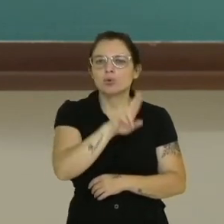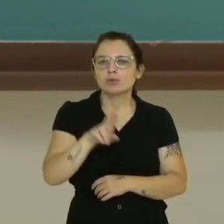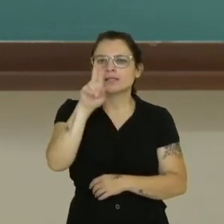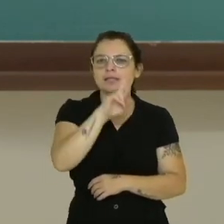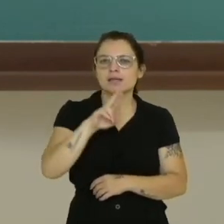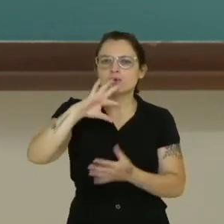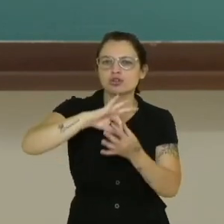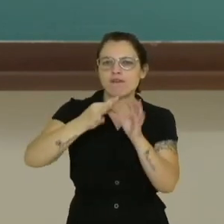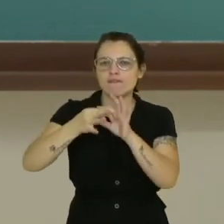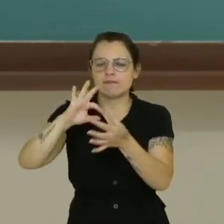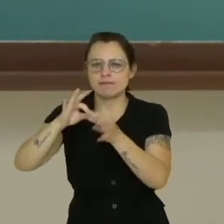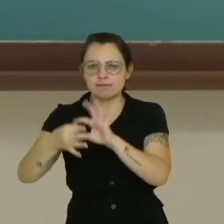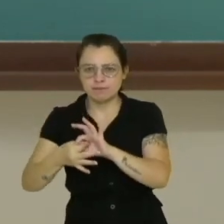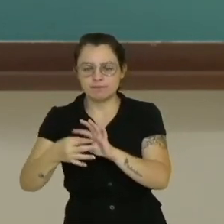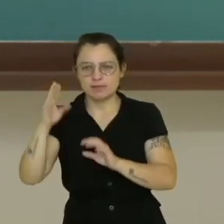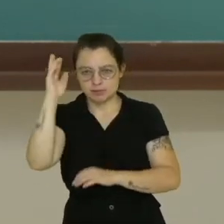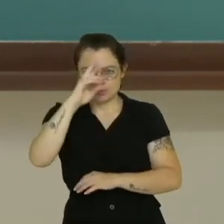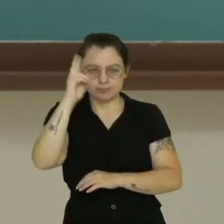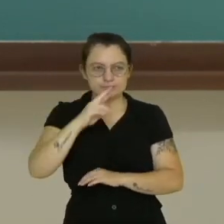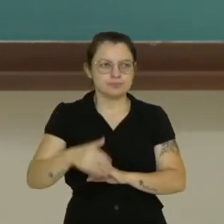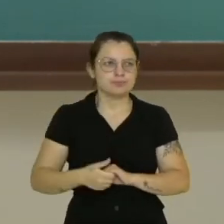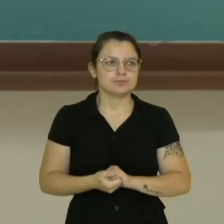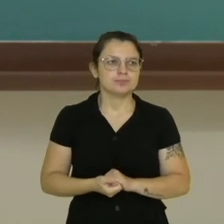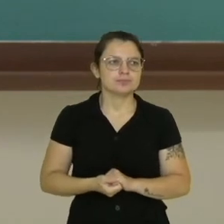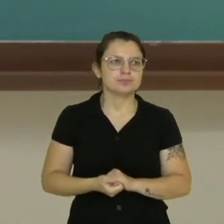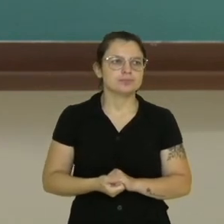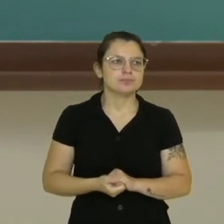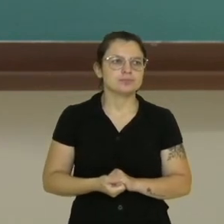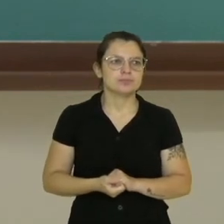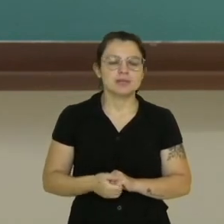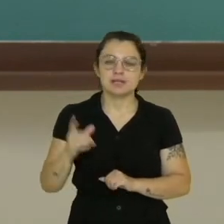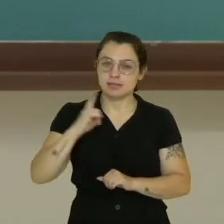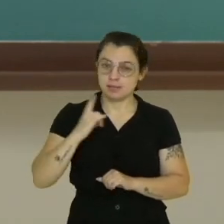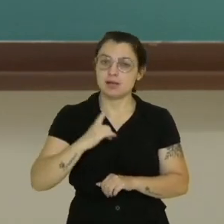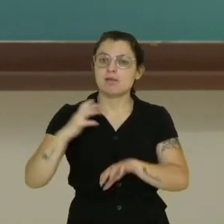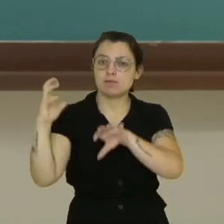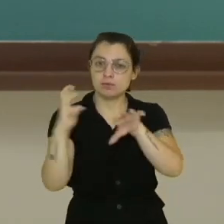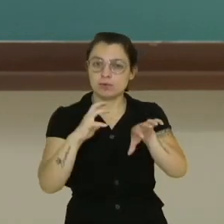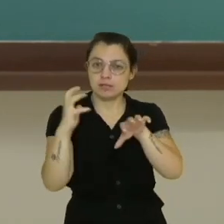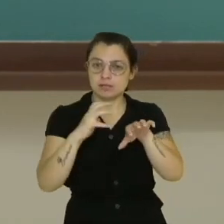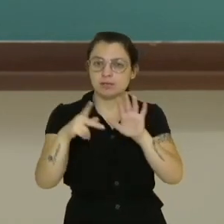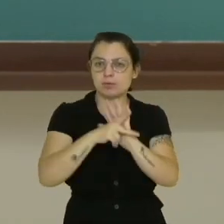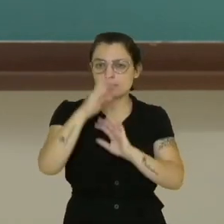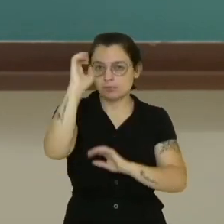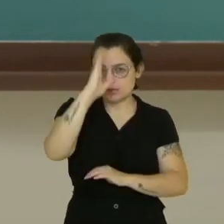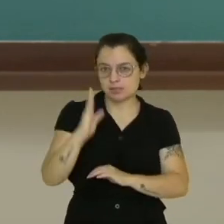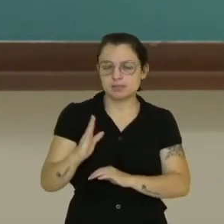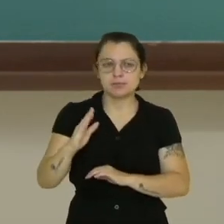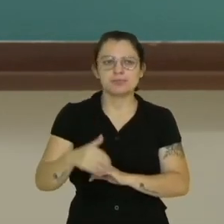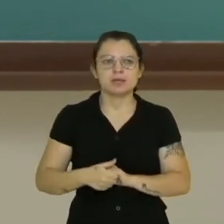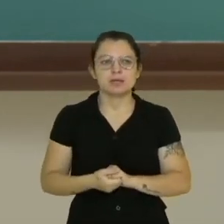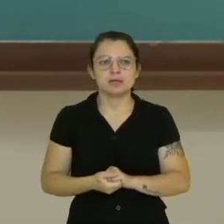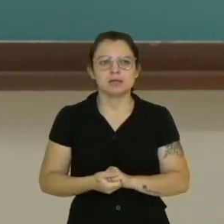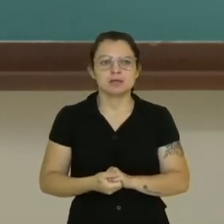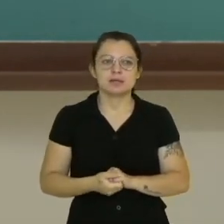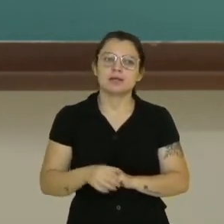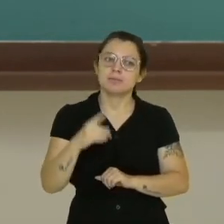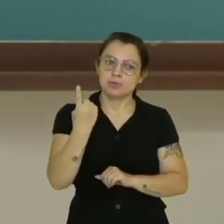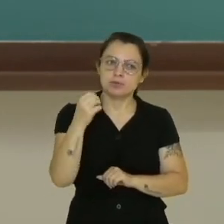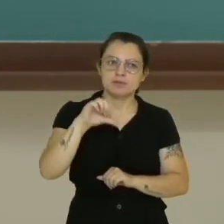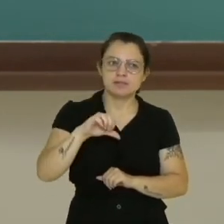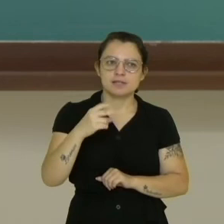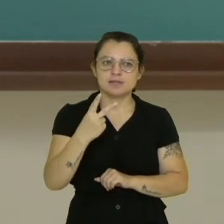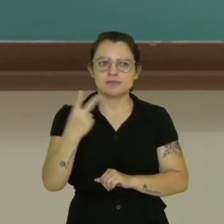Estado socialista forte com um partido comunista. Isso influenciou também os trabalhadores aqui no Brasil. Não é à toa que em 1922